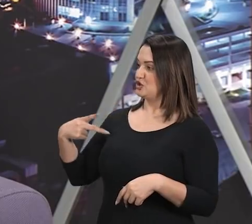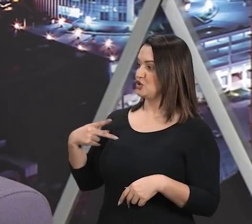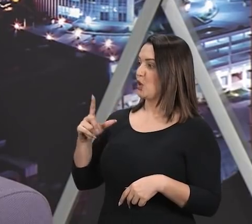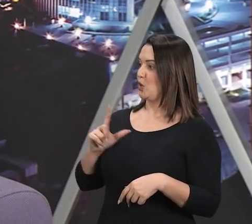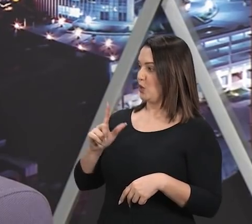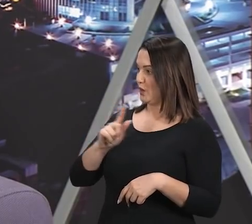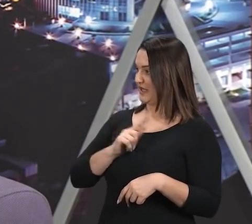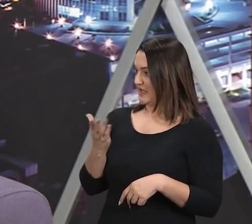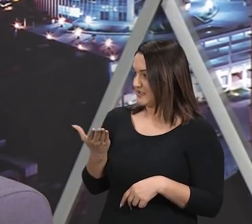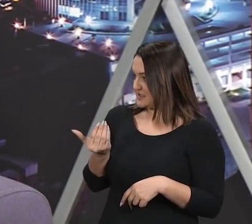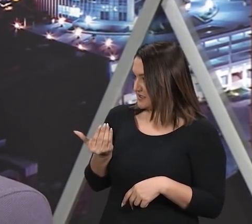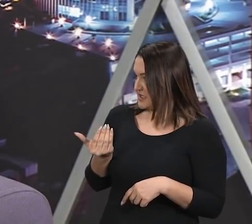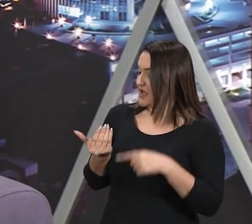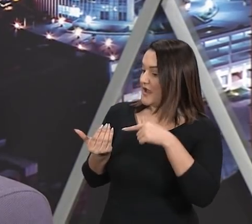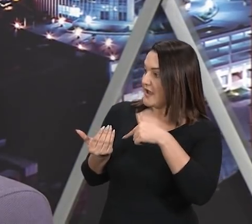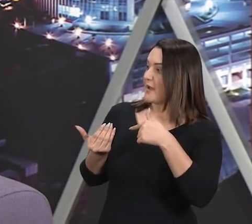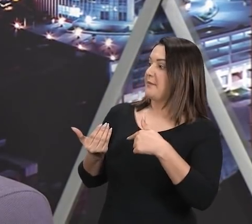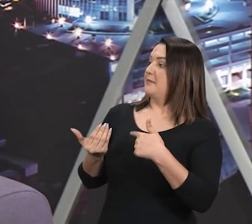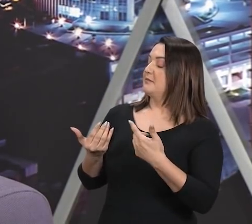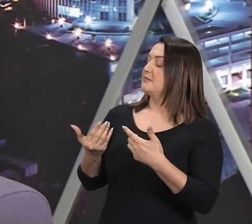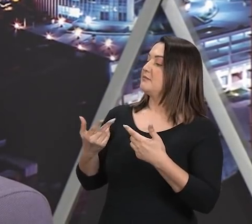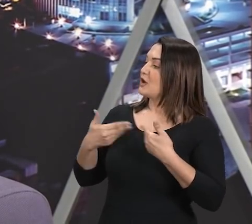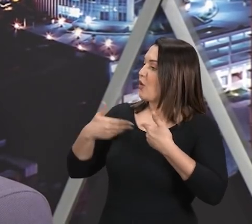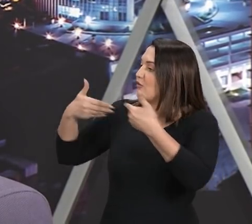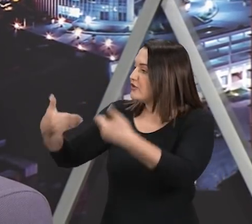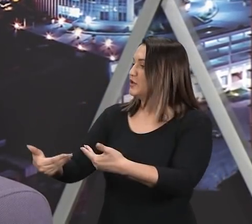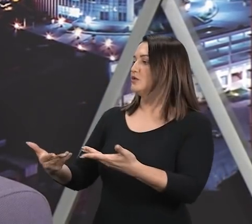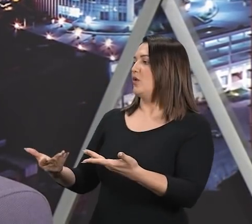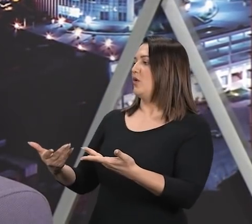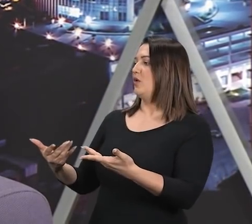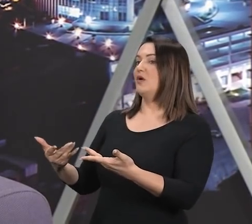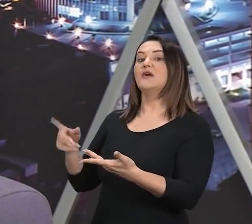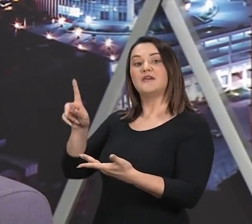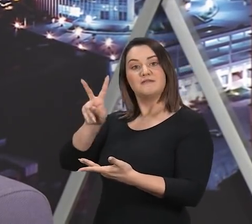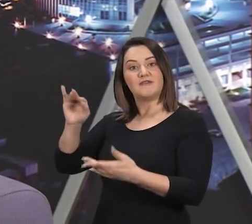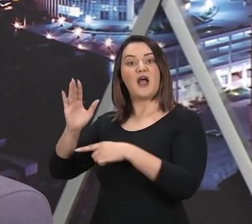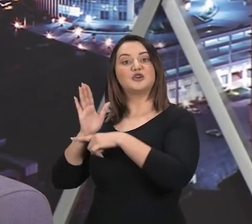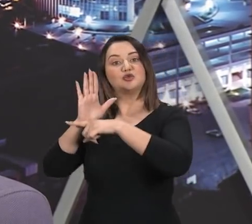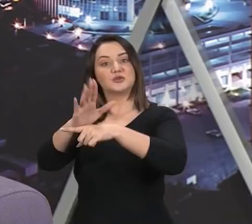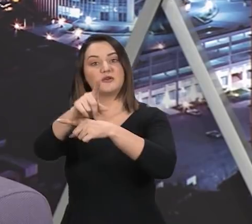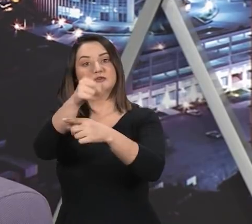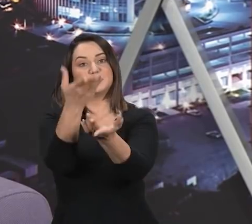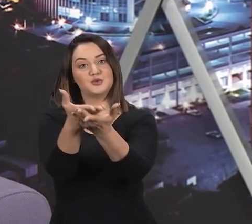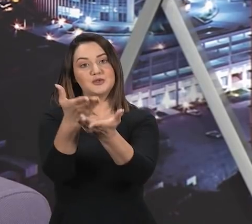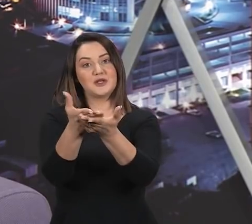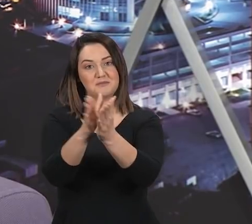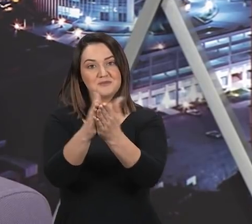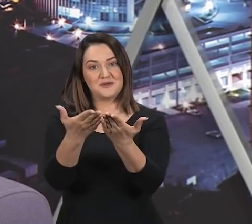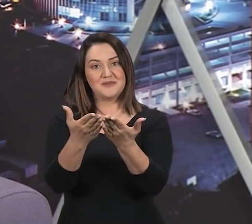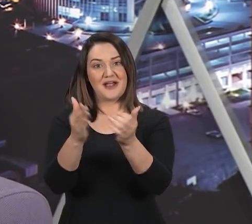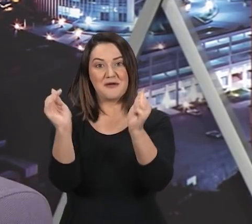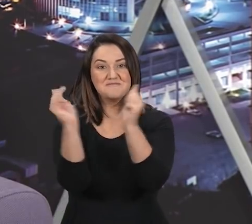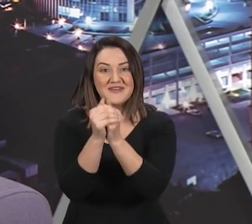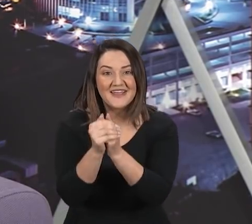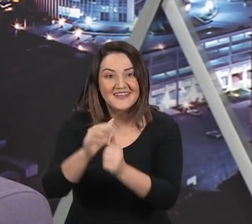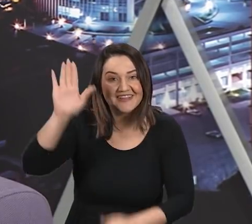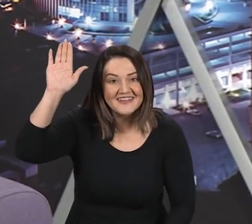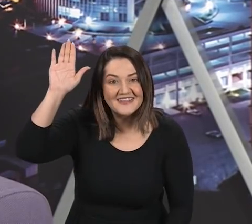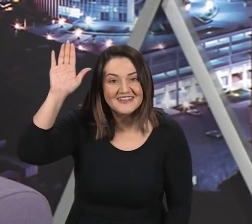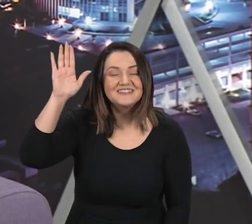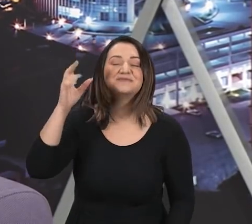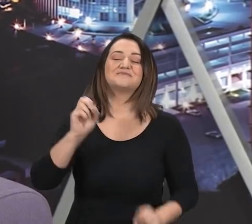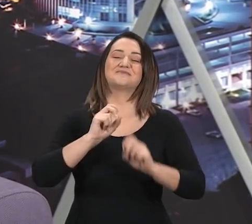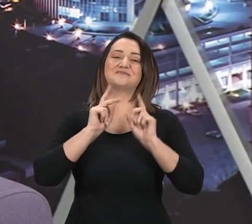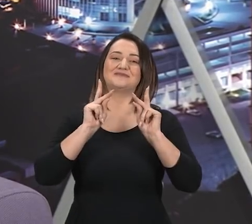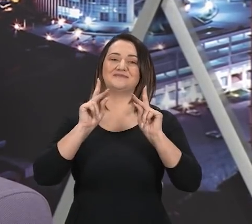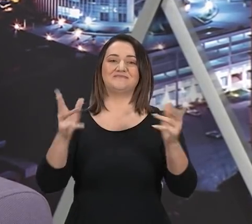você é meu convidado especial. Fala: o pastor Luiz me convidou. E você vai estudar profundamente a Bíblia. Amém?